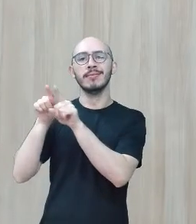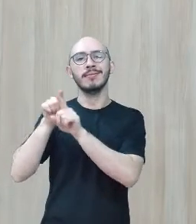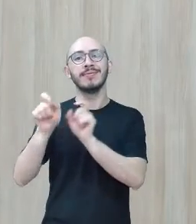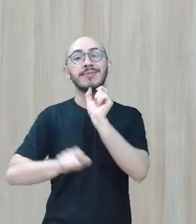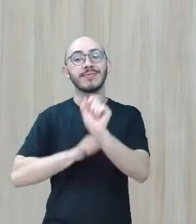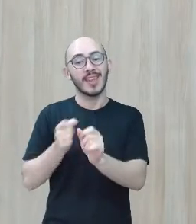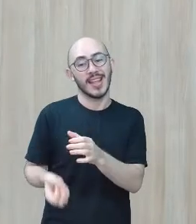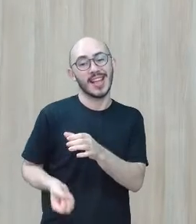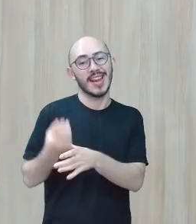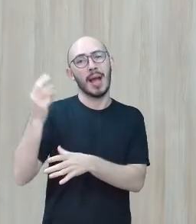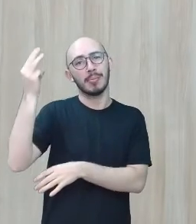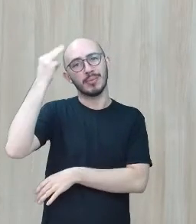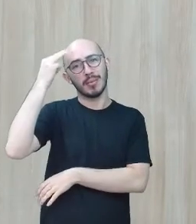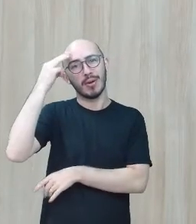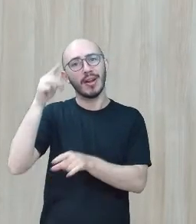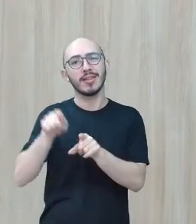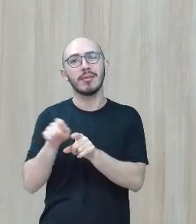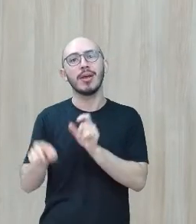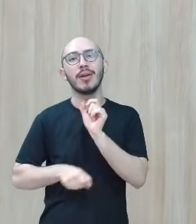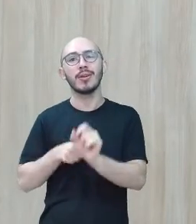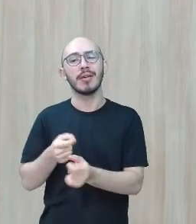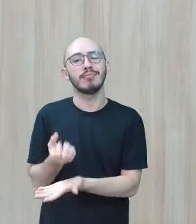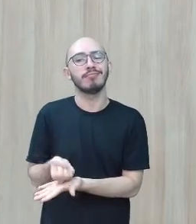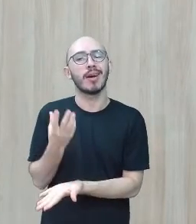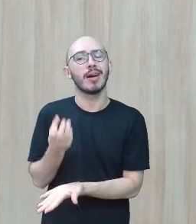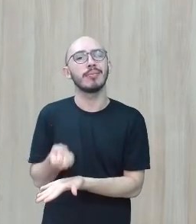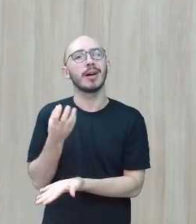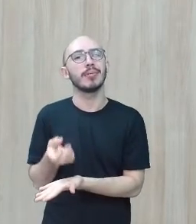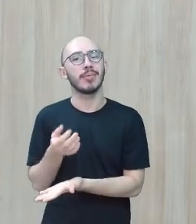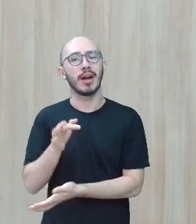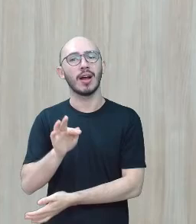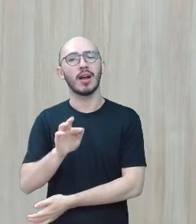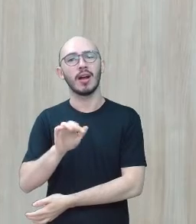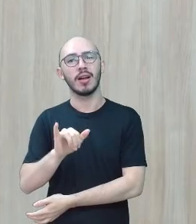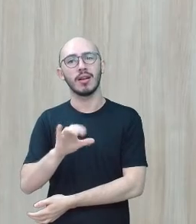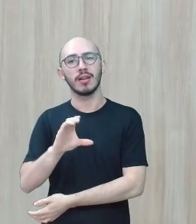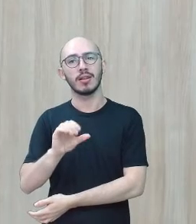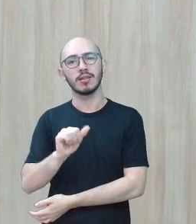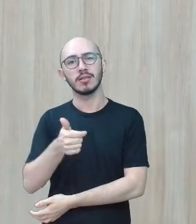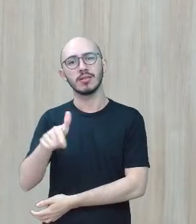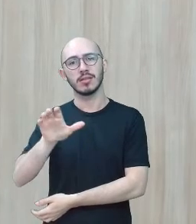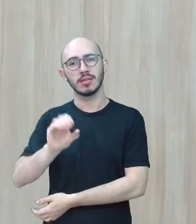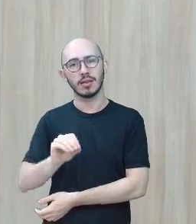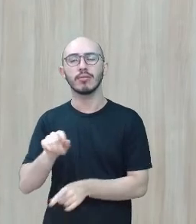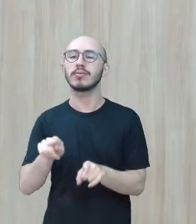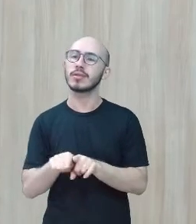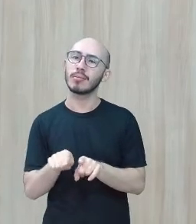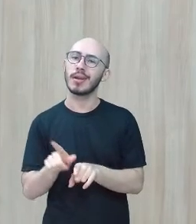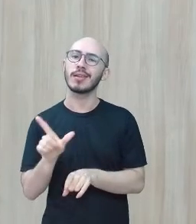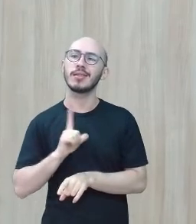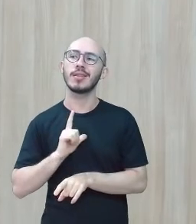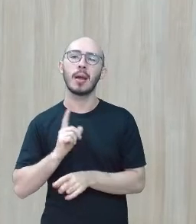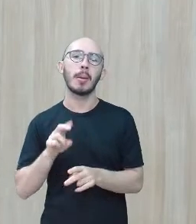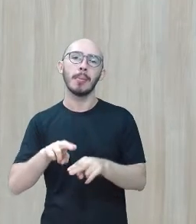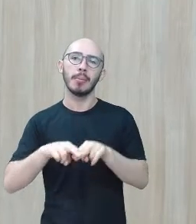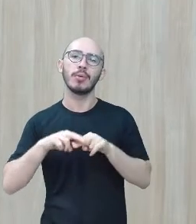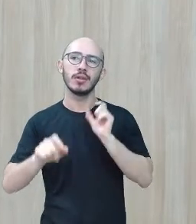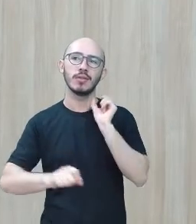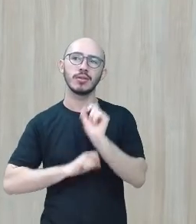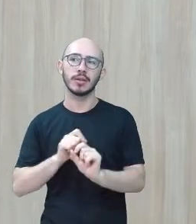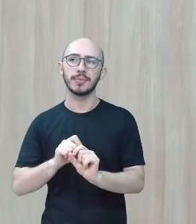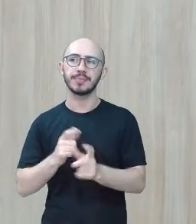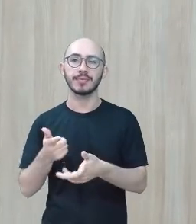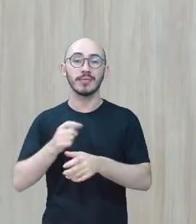essa memória com os fios da ficção. Por quê? E eu acho que eu já disse isso aqui algumas vezes. É impossível que nós